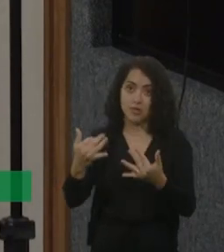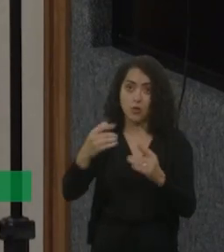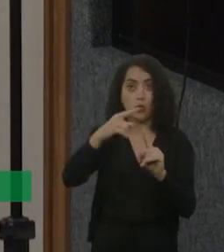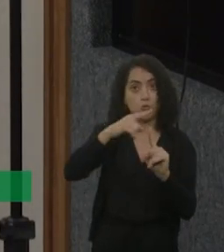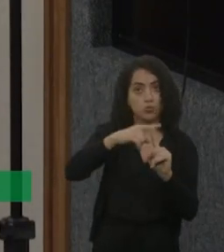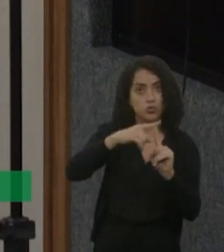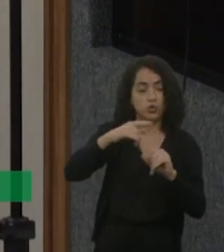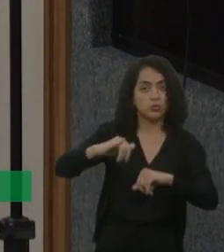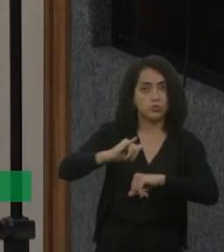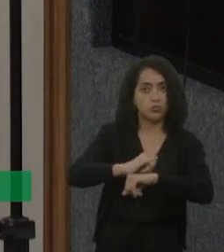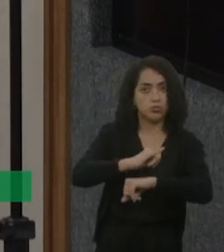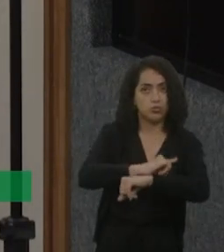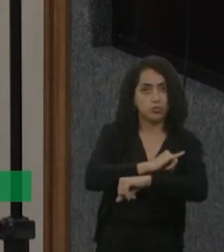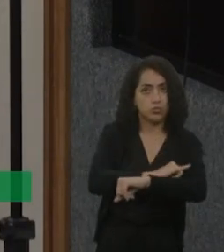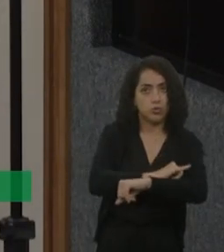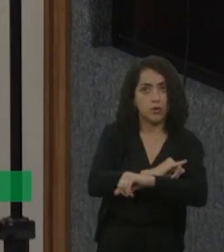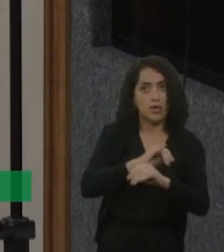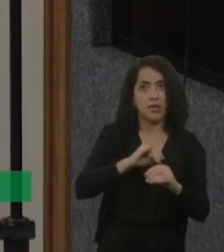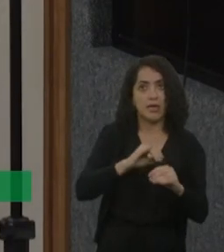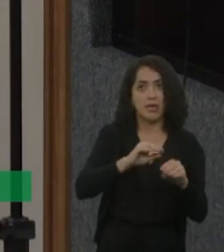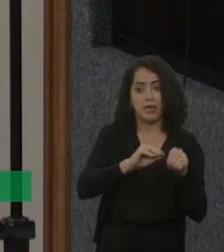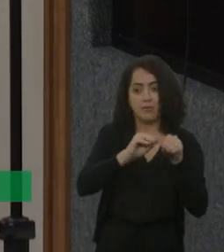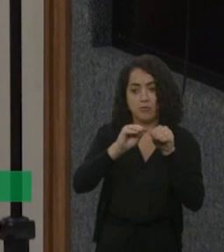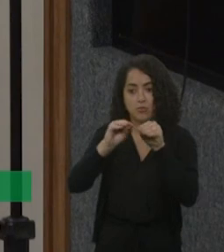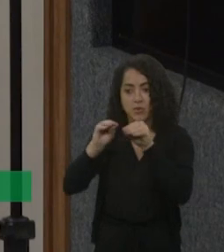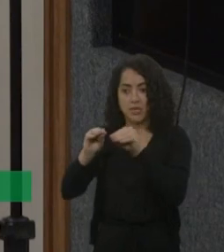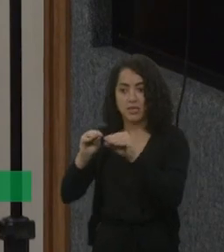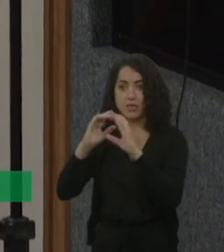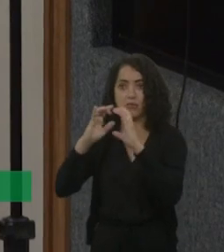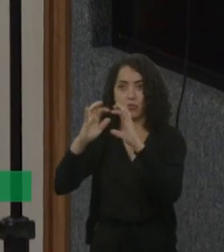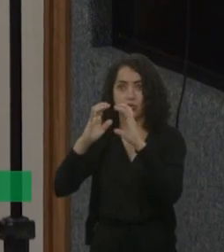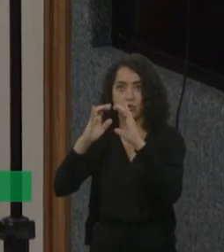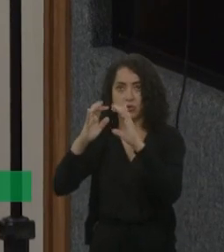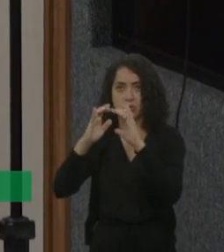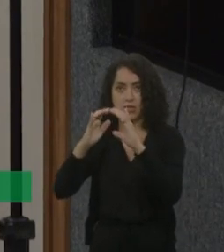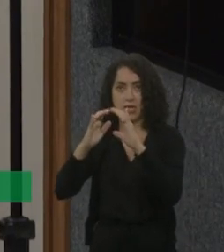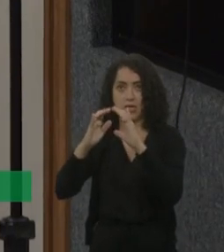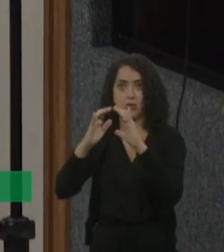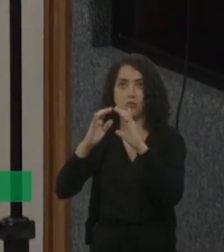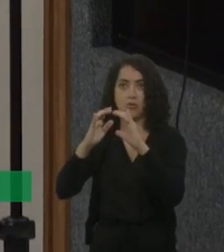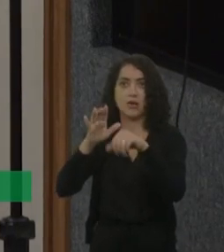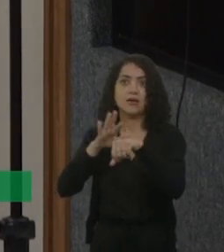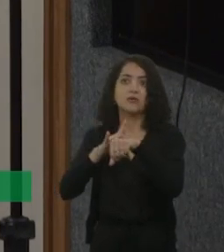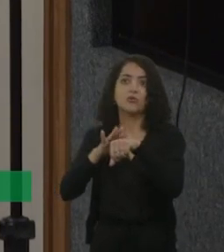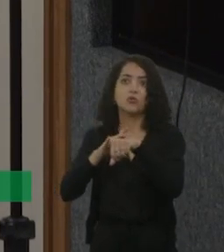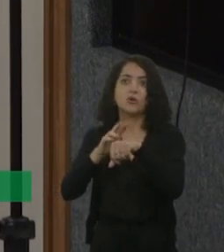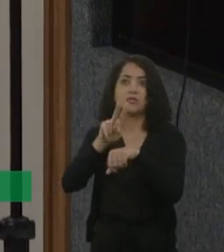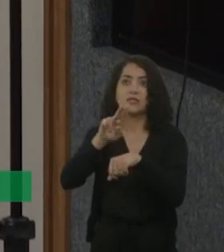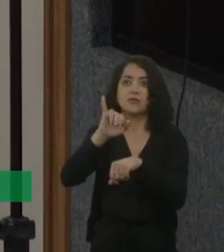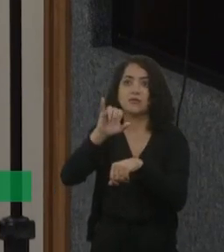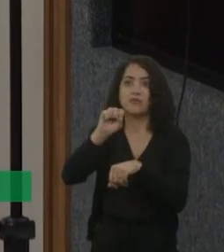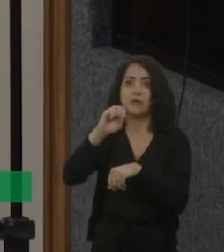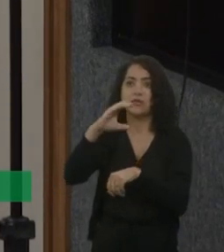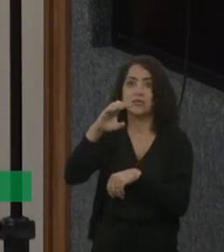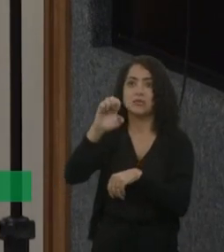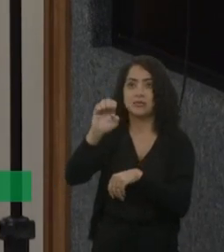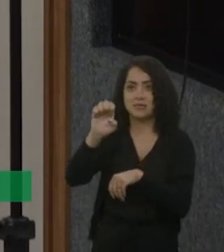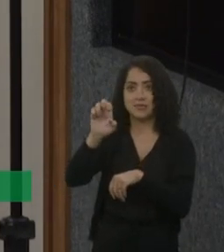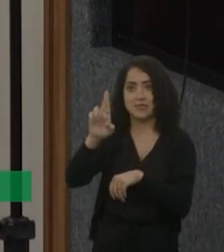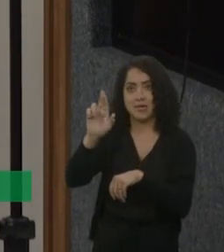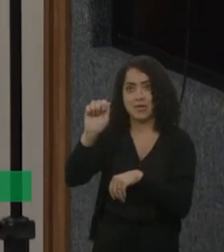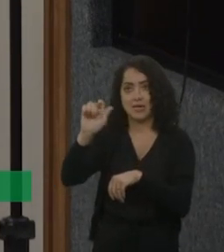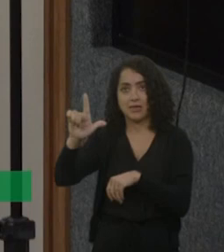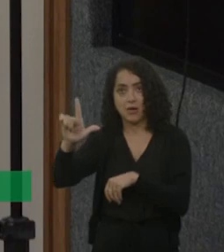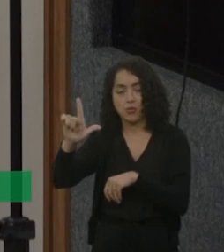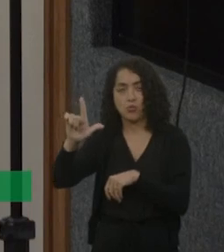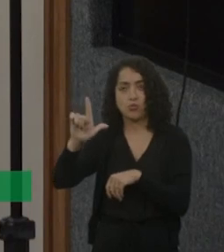colesterol que ele migra para o cérebro. E outro tipo de colesterol que dá a doença visceral, que se acumula no fígado e no baço. Então,